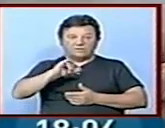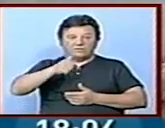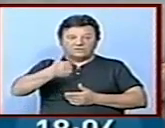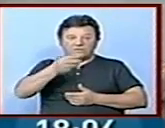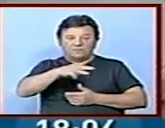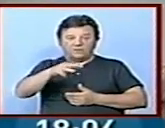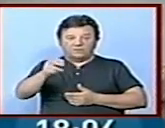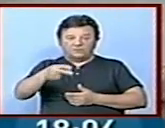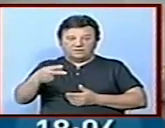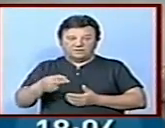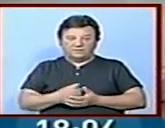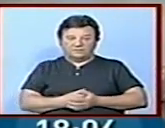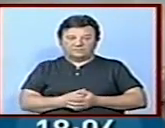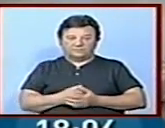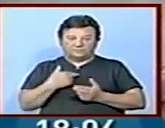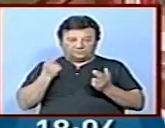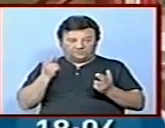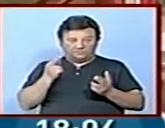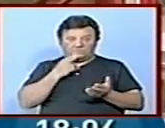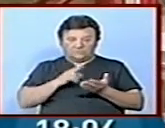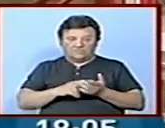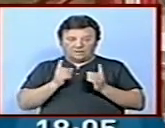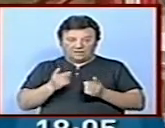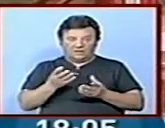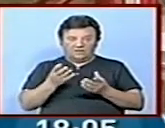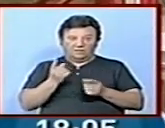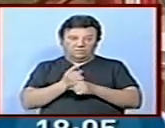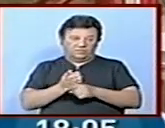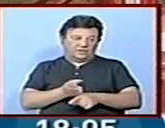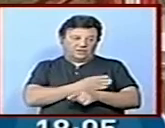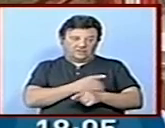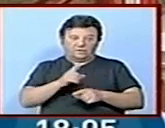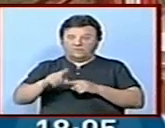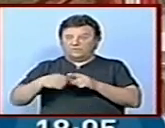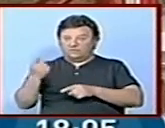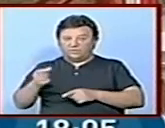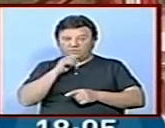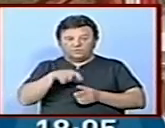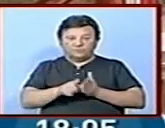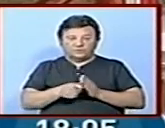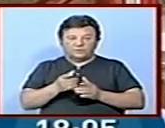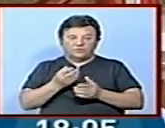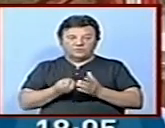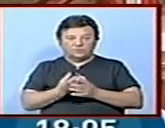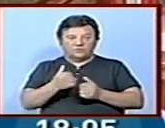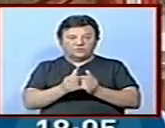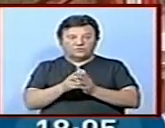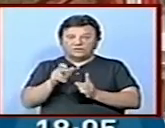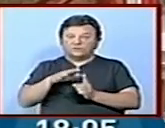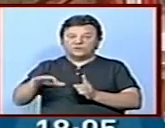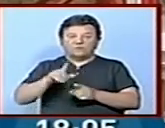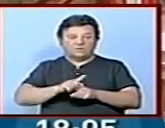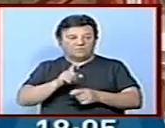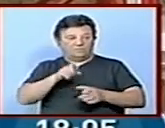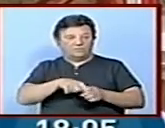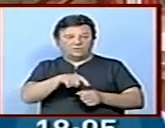milhões de euros. E esperamos, sinceramente, é que tanto a montante como a Jusante surja, este projeto surja como uma âncora para toda a região, na parte da